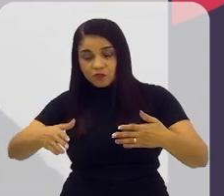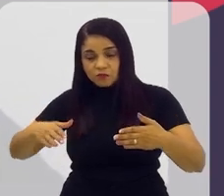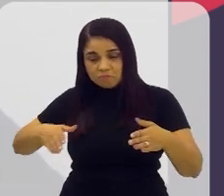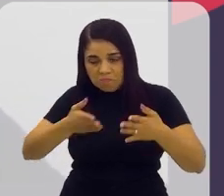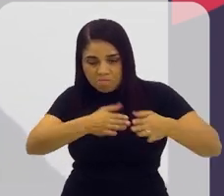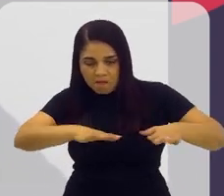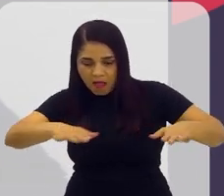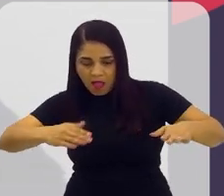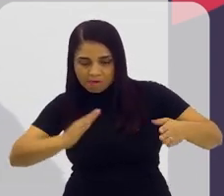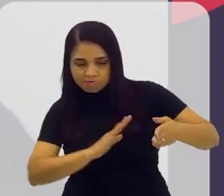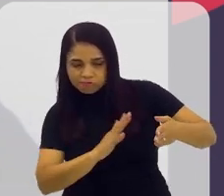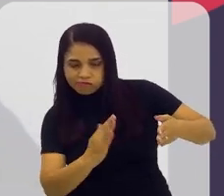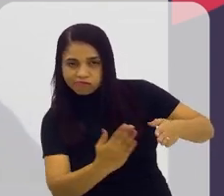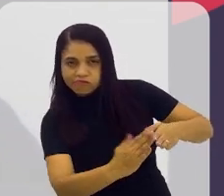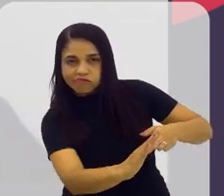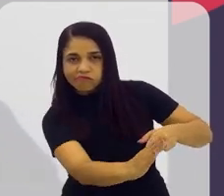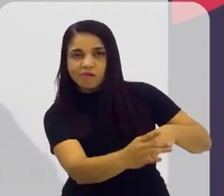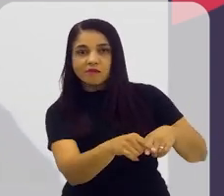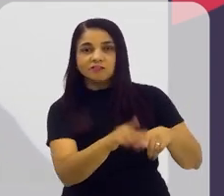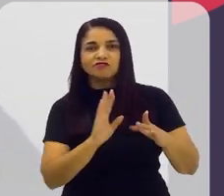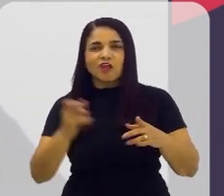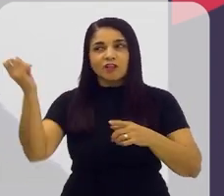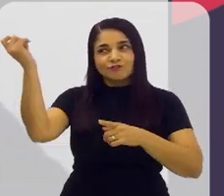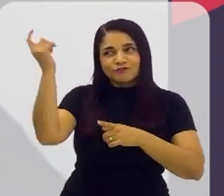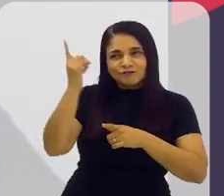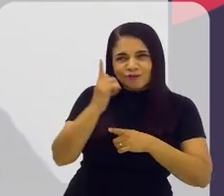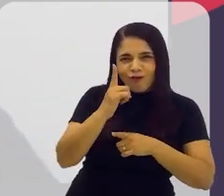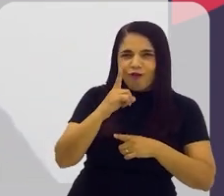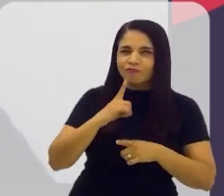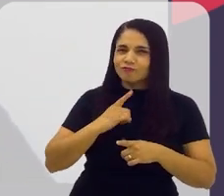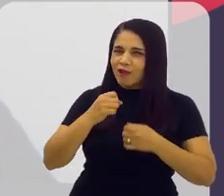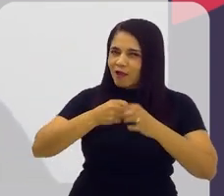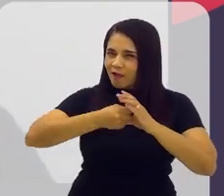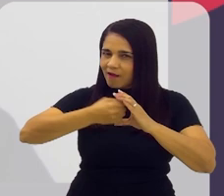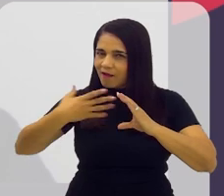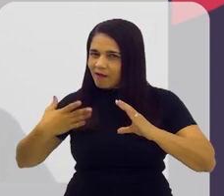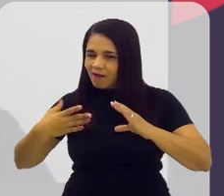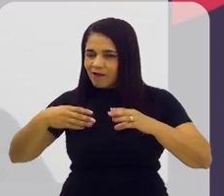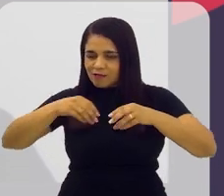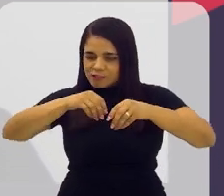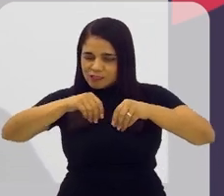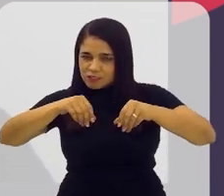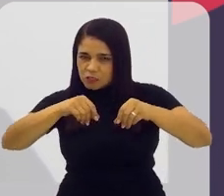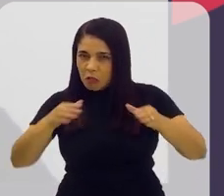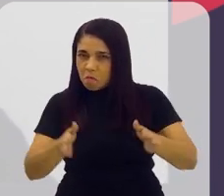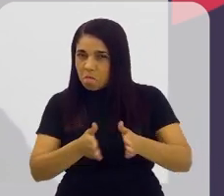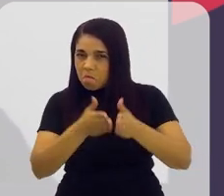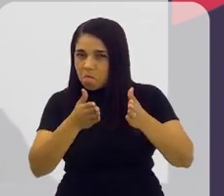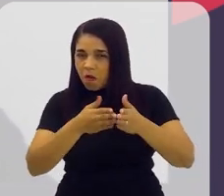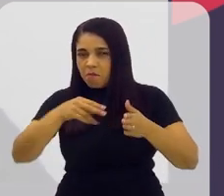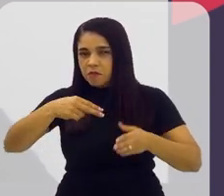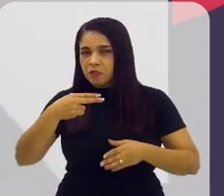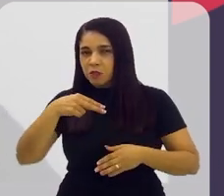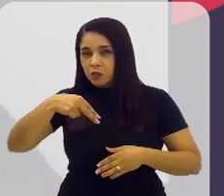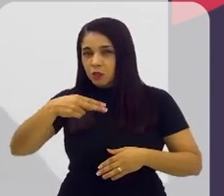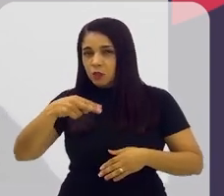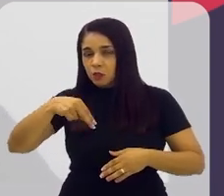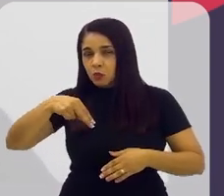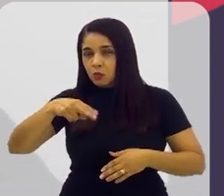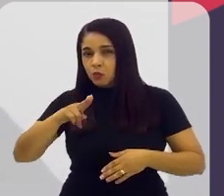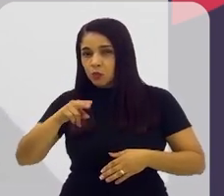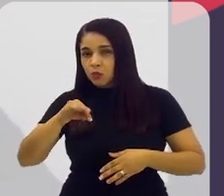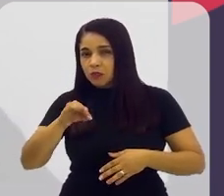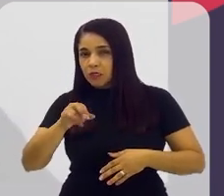geralmente costeiro, e que já tem por característica insolação, um solo mais pobre em nutrientes. Então,